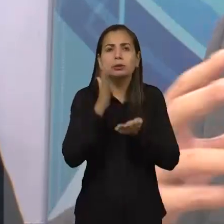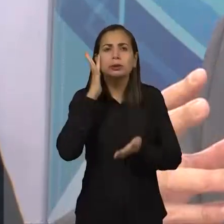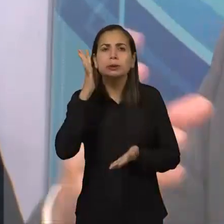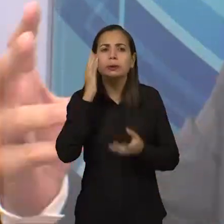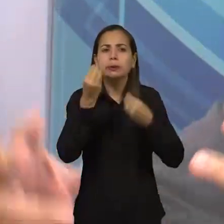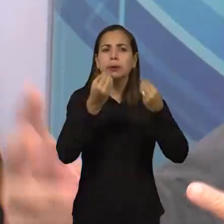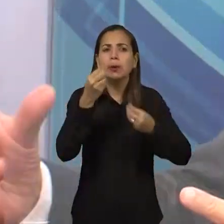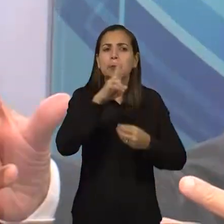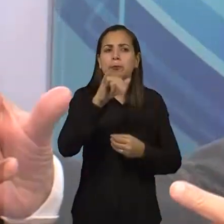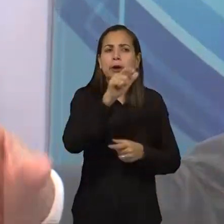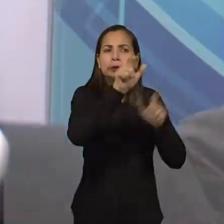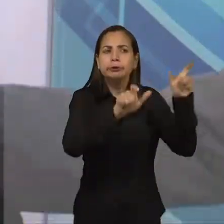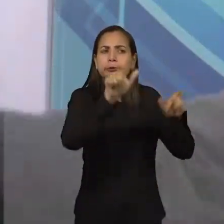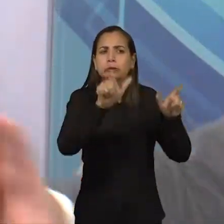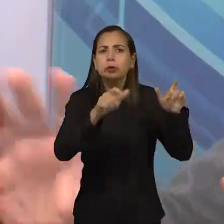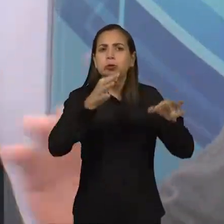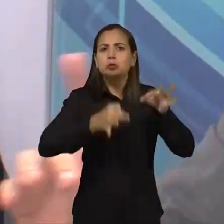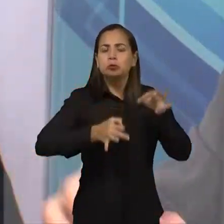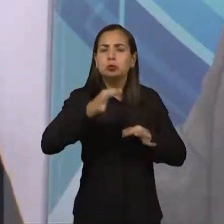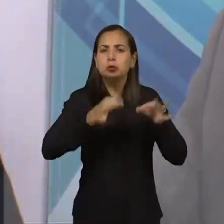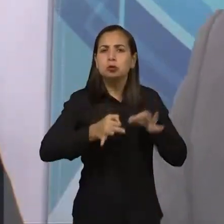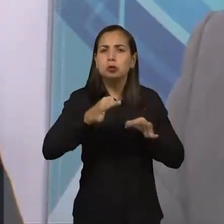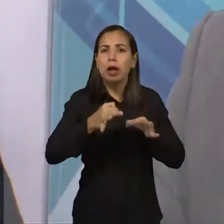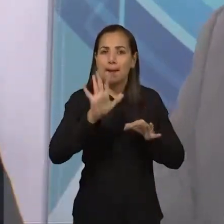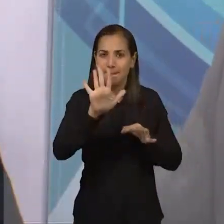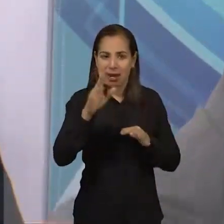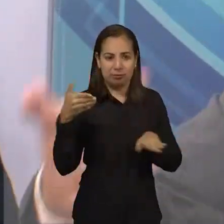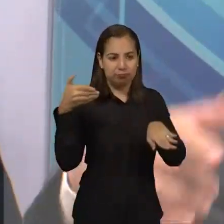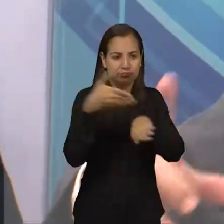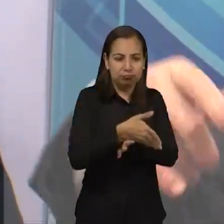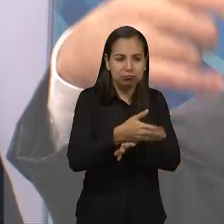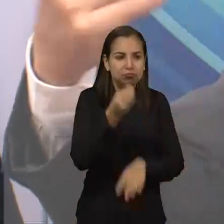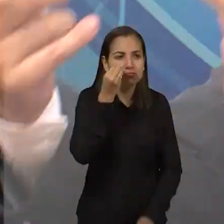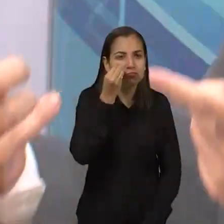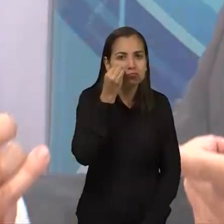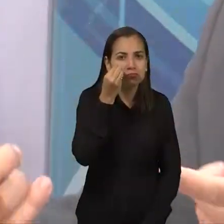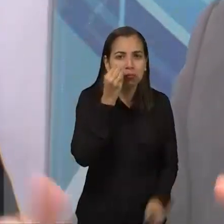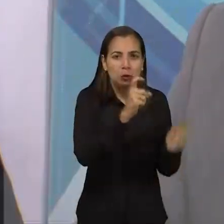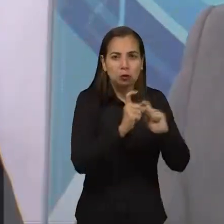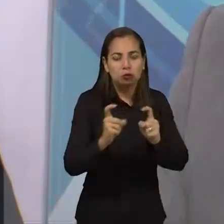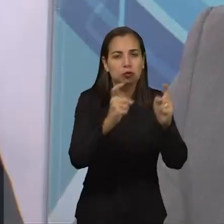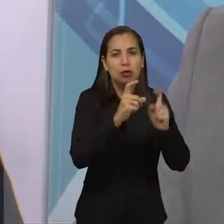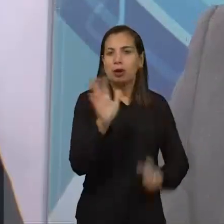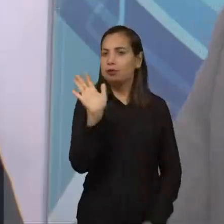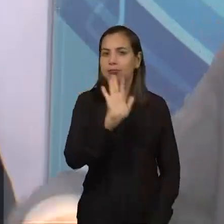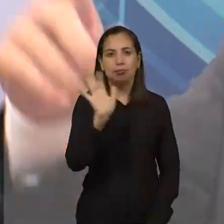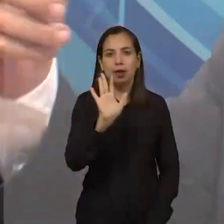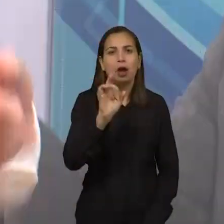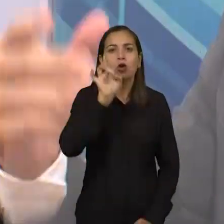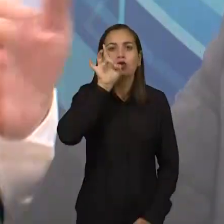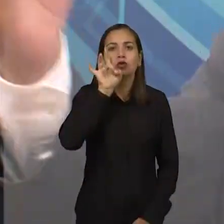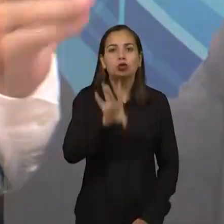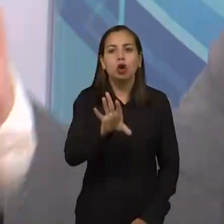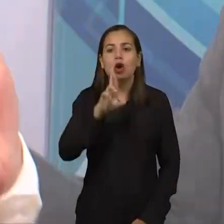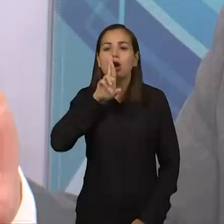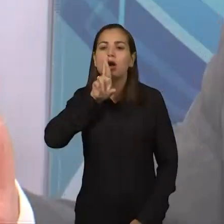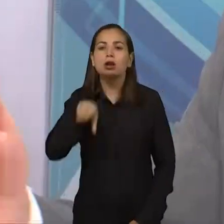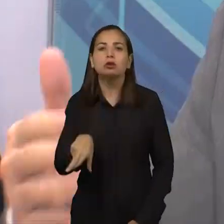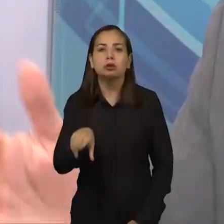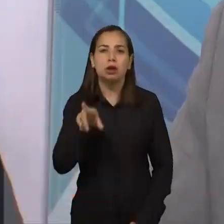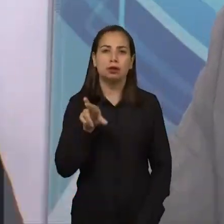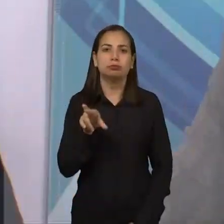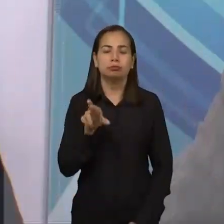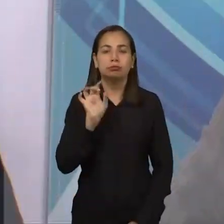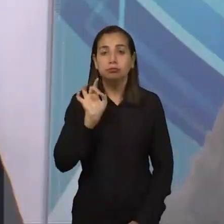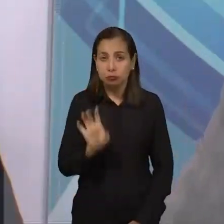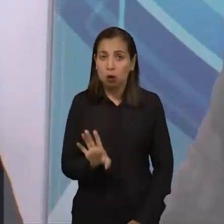dos juízes e as discussões, mas eles não participam da discussão. A Corte aparece para comunicar o resultado. E,